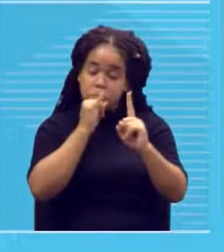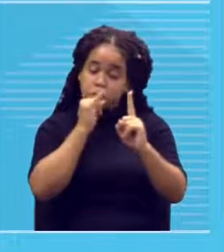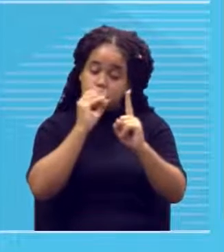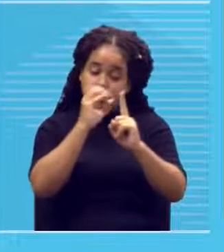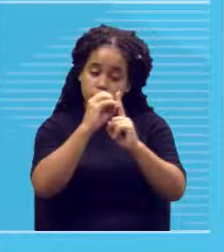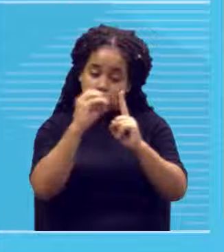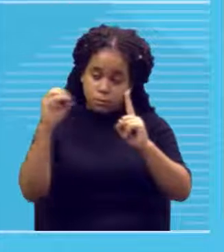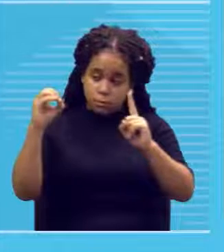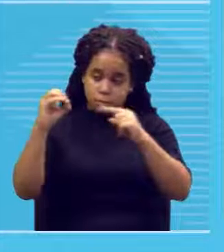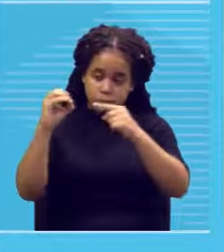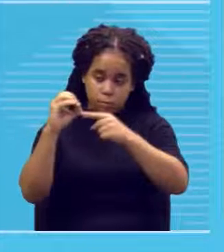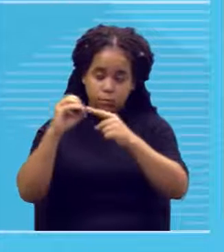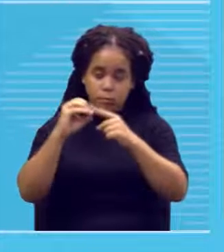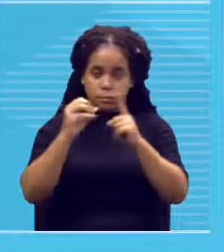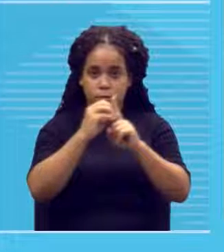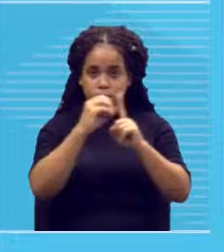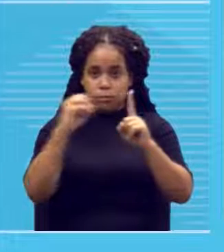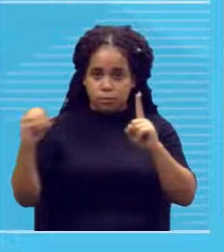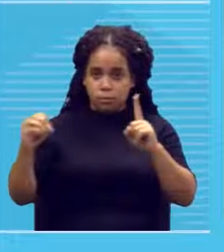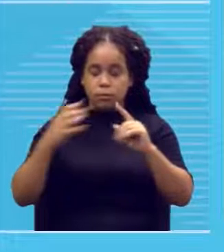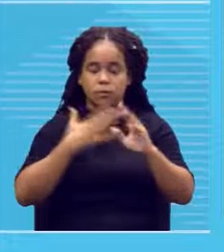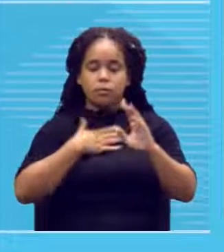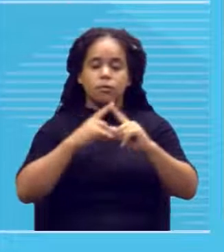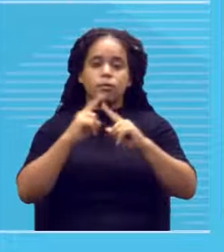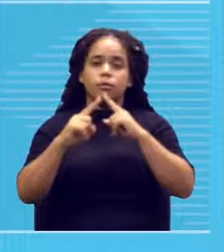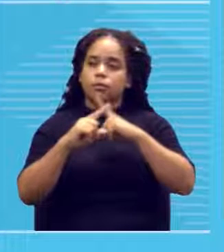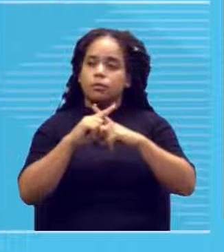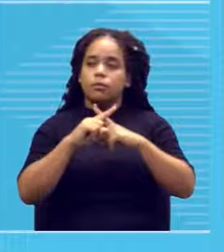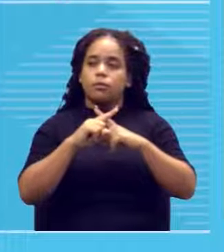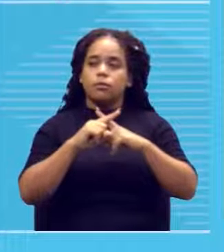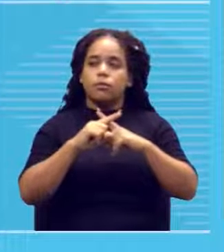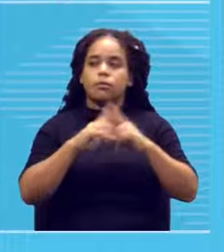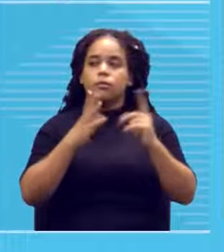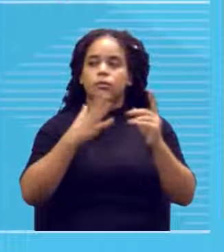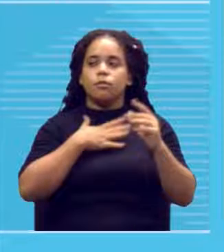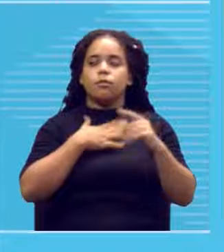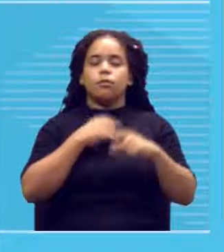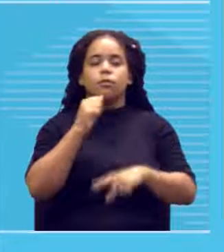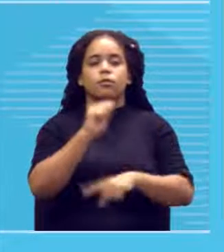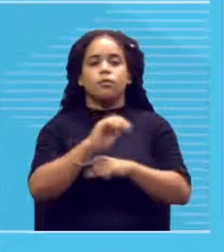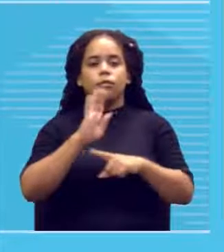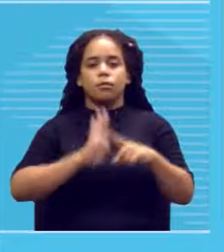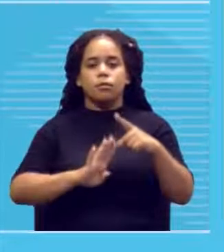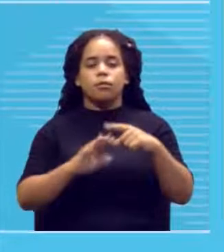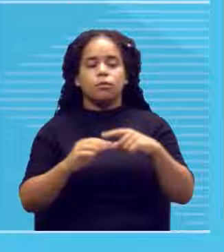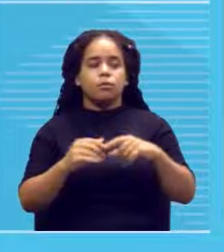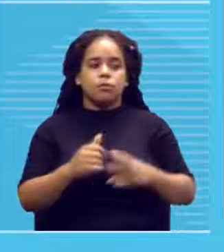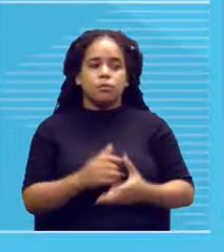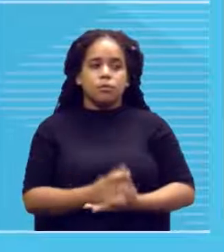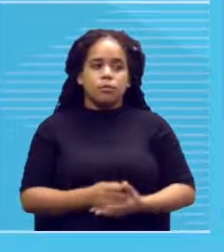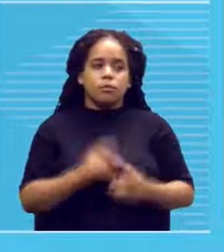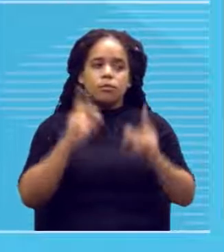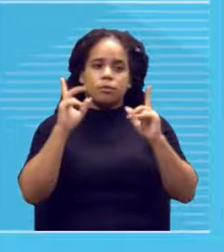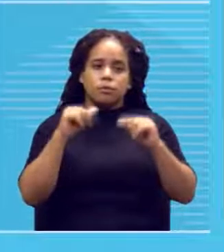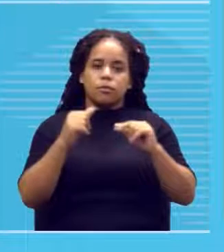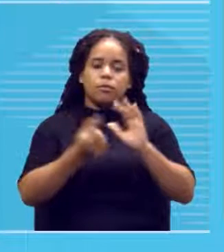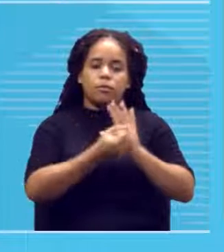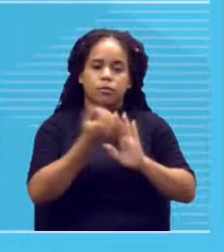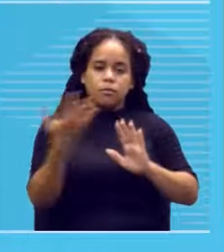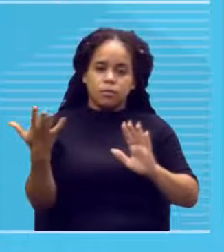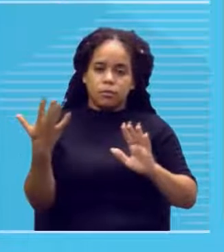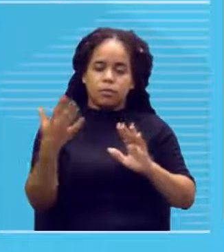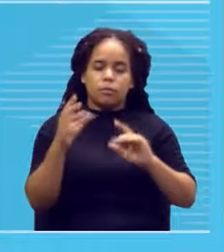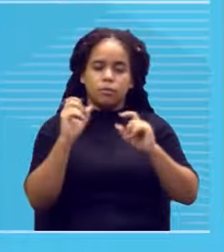aparece na minha multiplicação né na minha potência de base 10 é a quantidade de